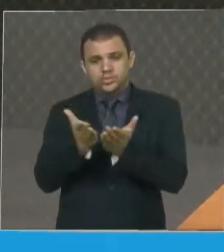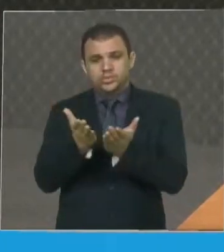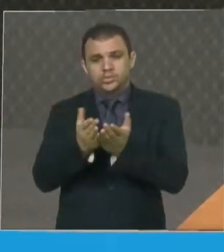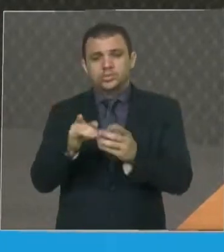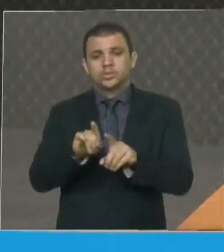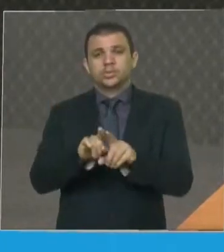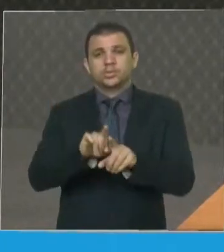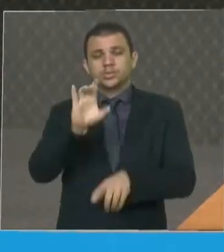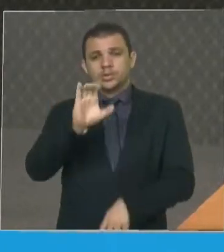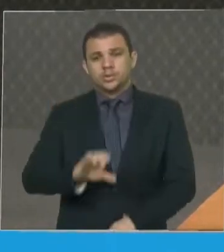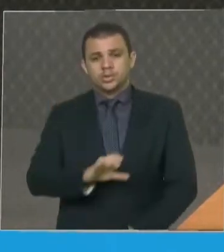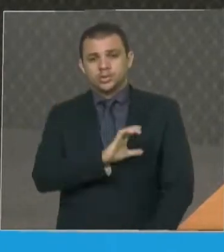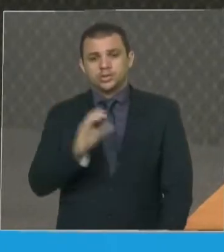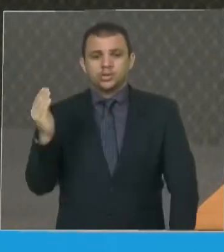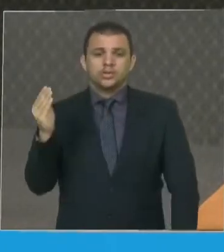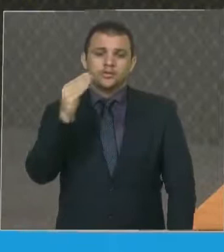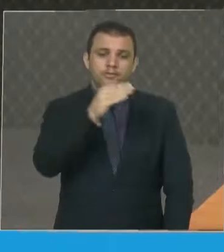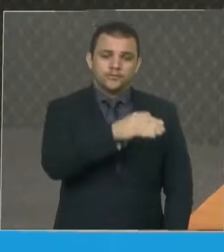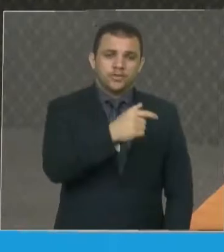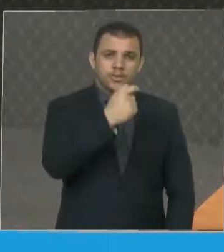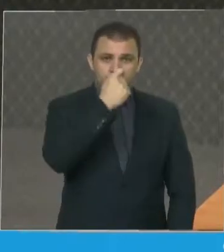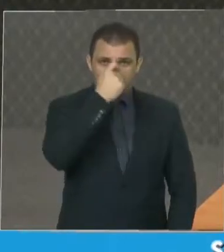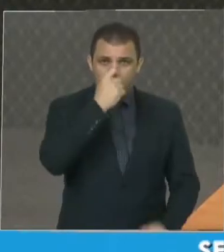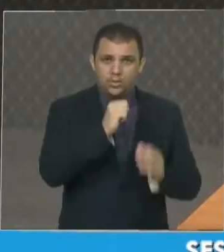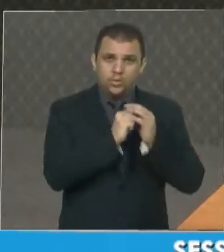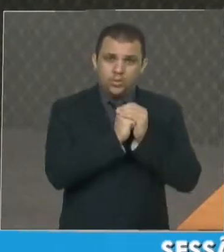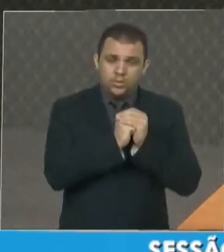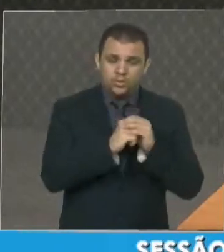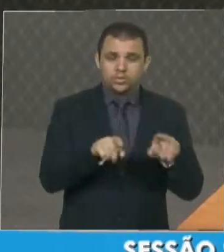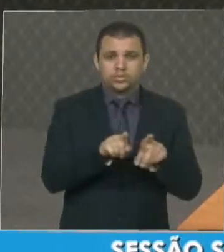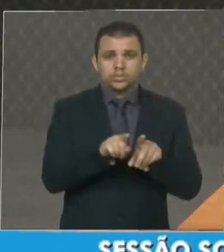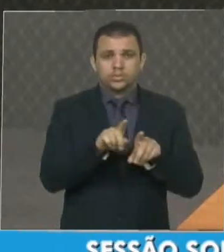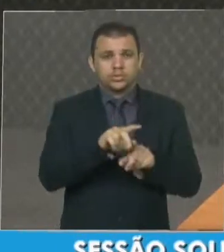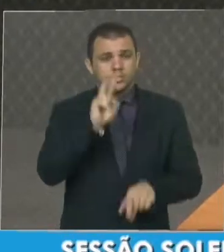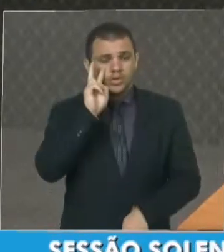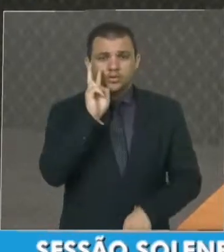ver essa história que está sempre